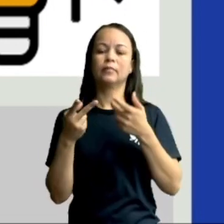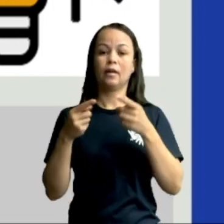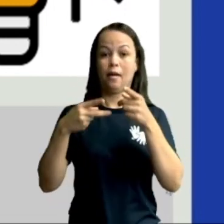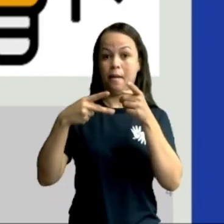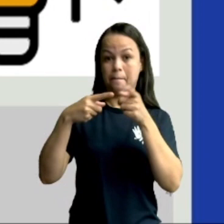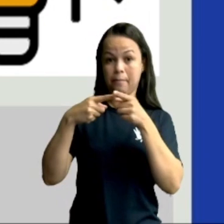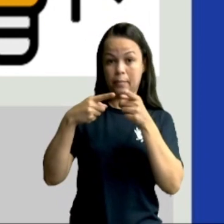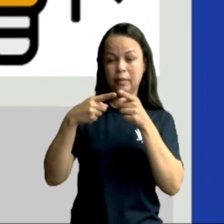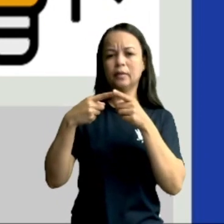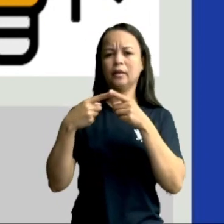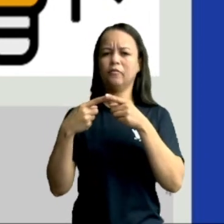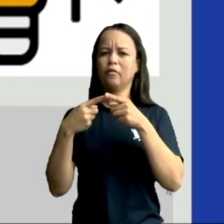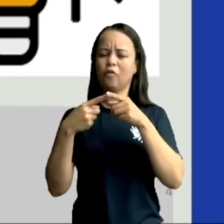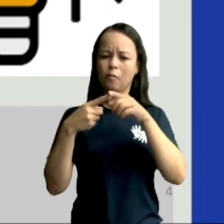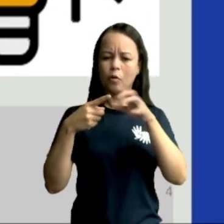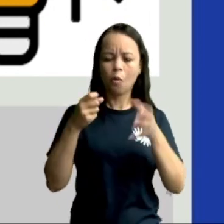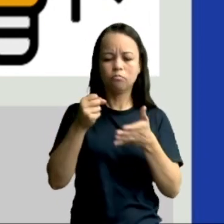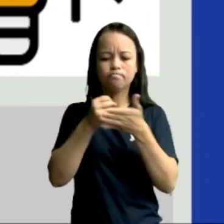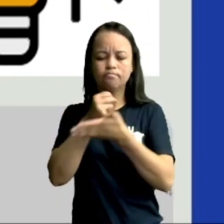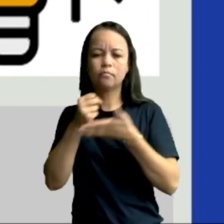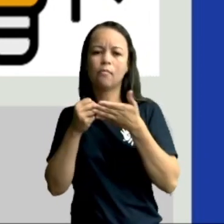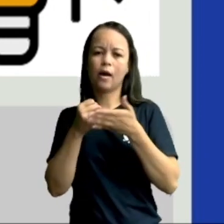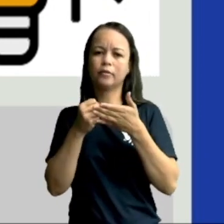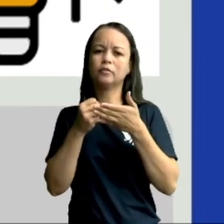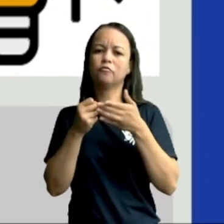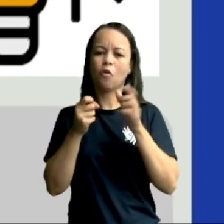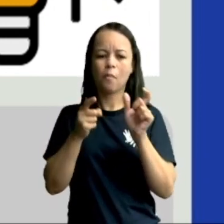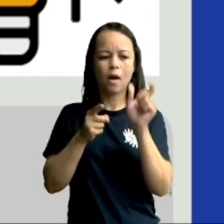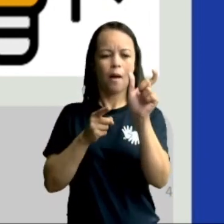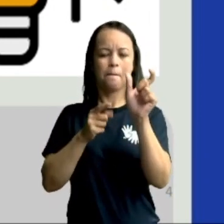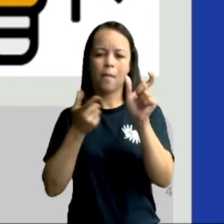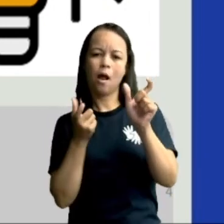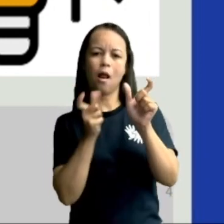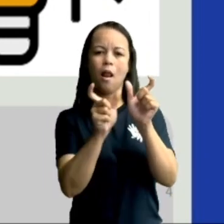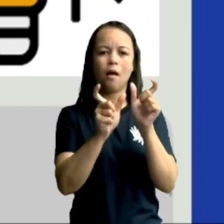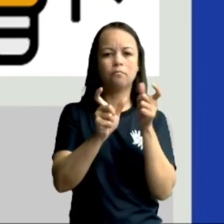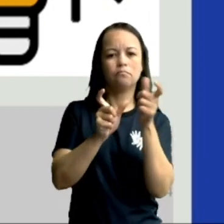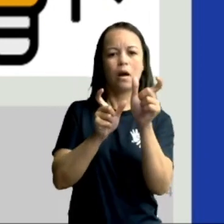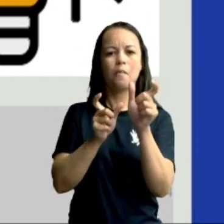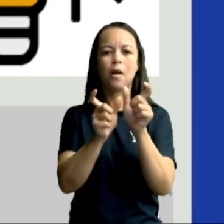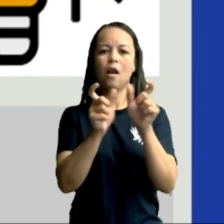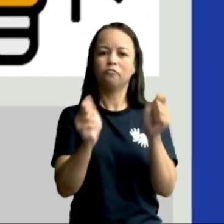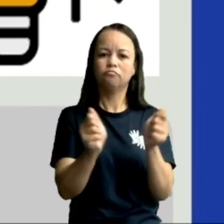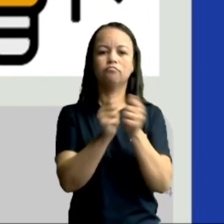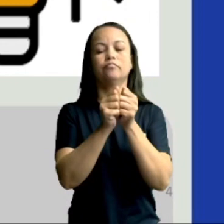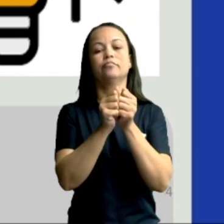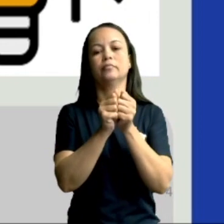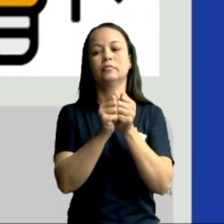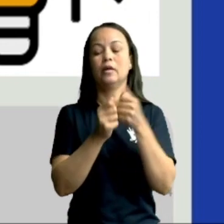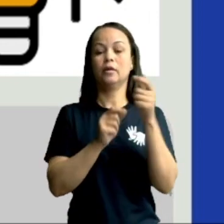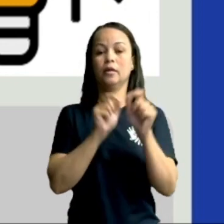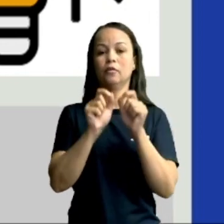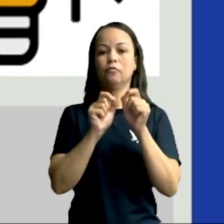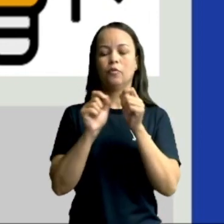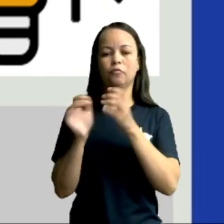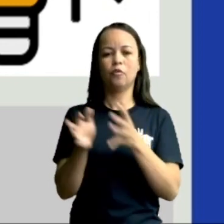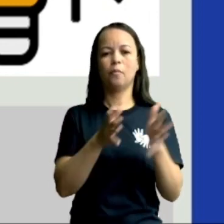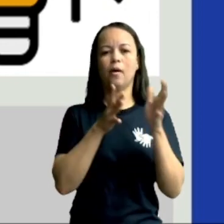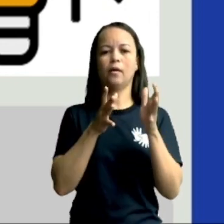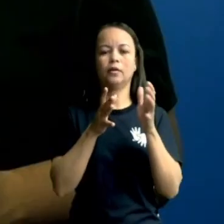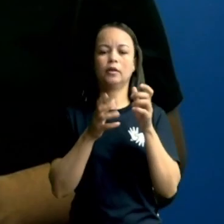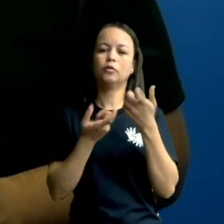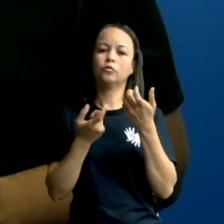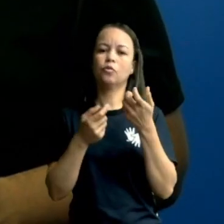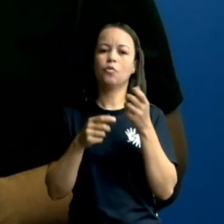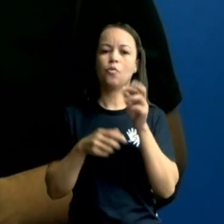como base para a formação de outra e que não foram formadas a partir de outro radical